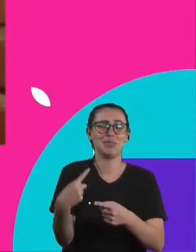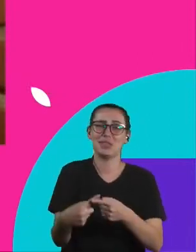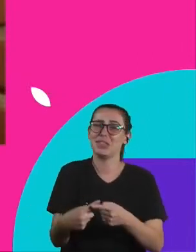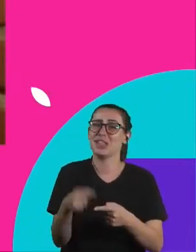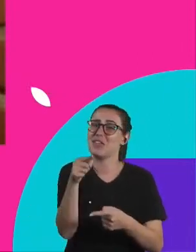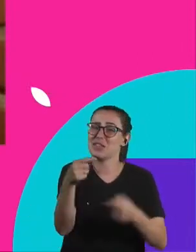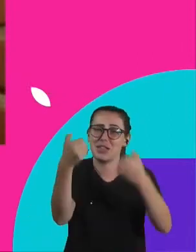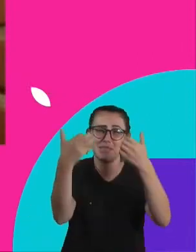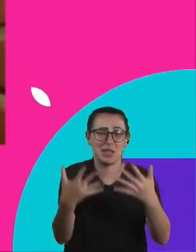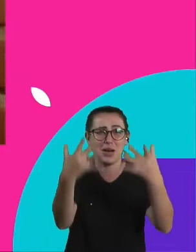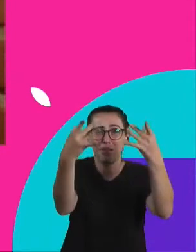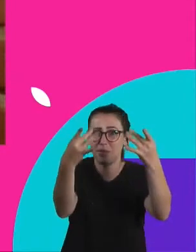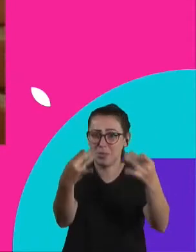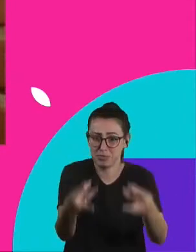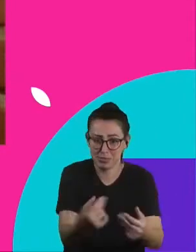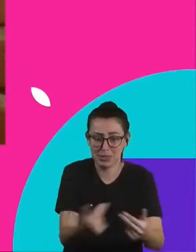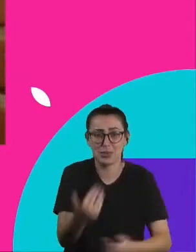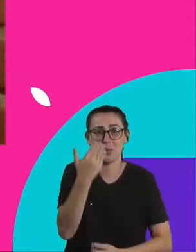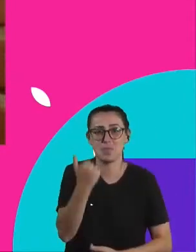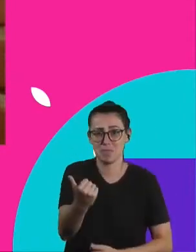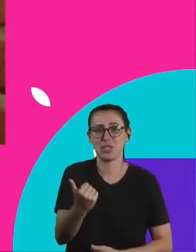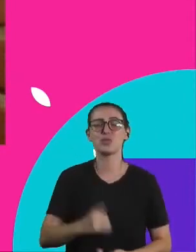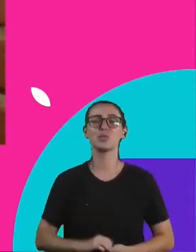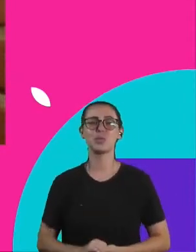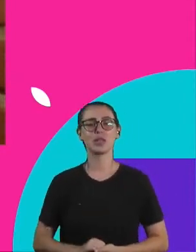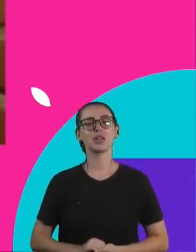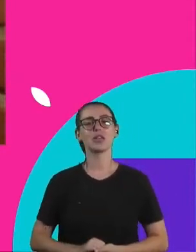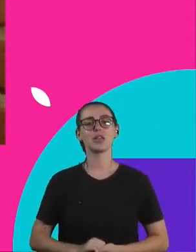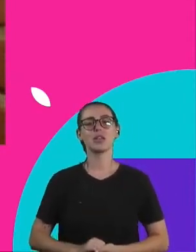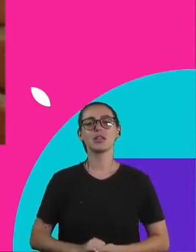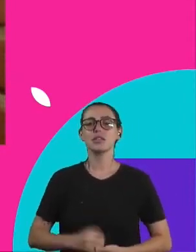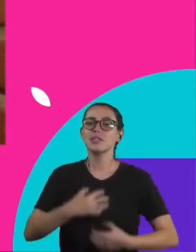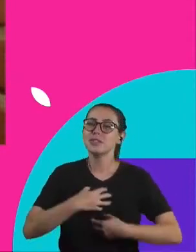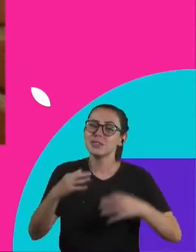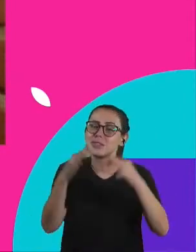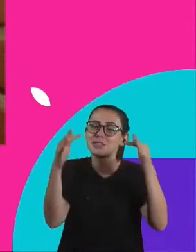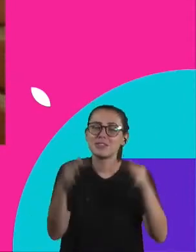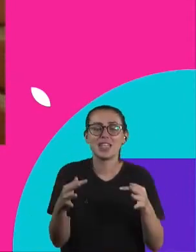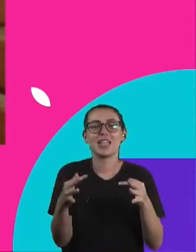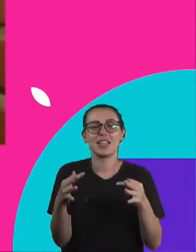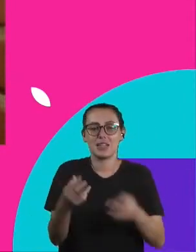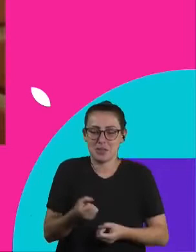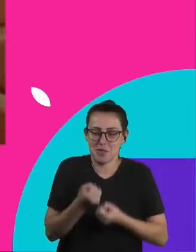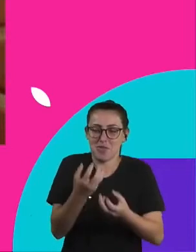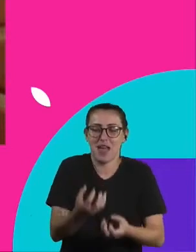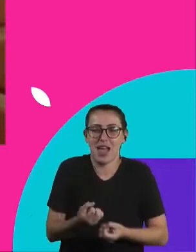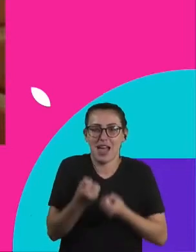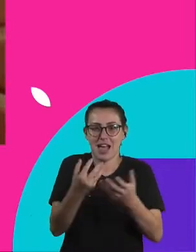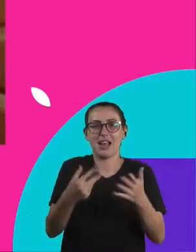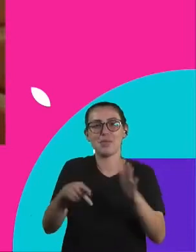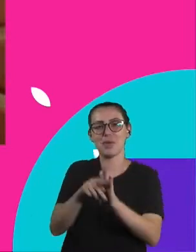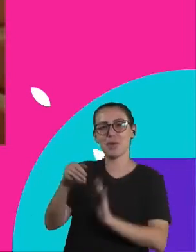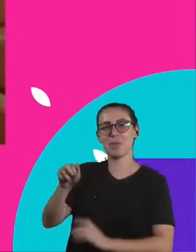você fala, mas enfim, é o tempo que a gente tem e a contribuição que a gente vai dar. Fico muito feliz com a fala, por exemplo, da Marcela. Se